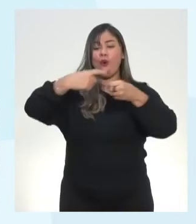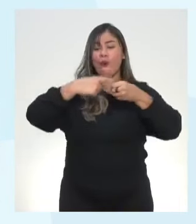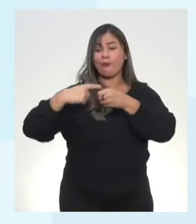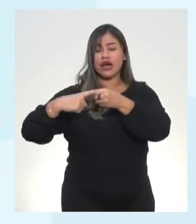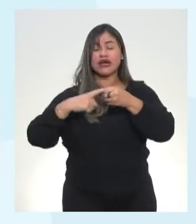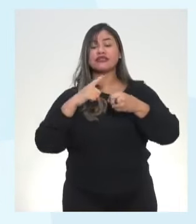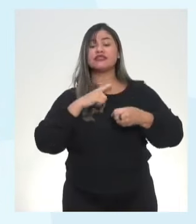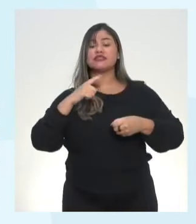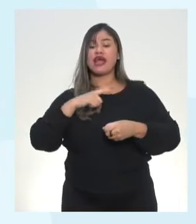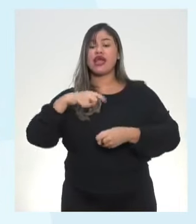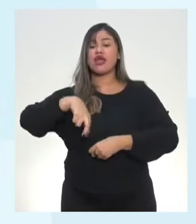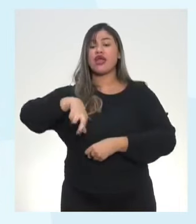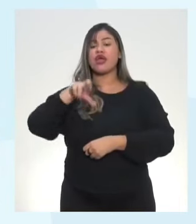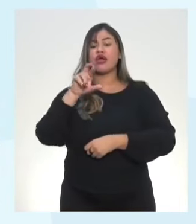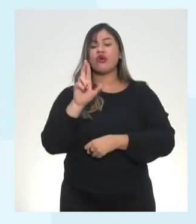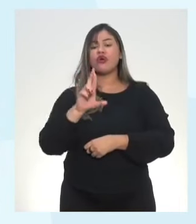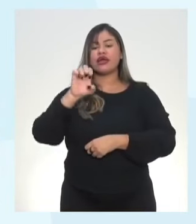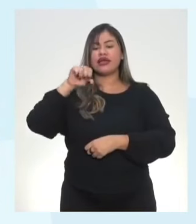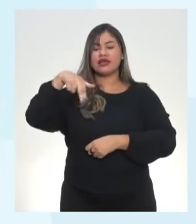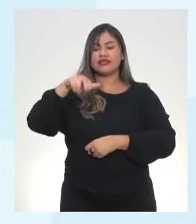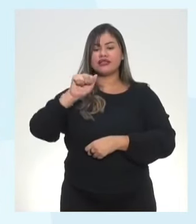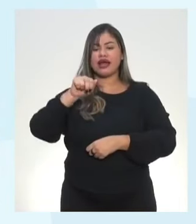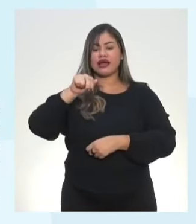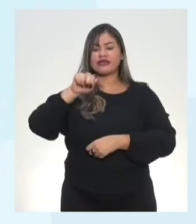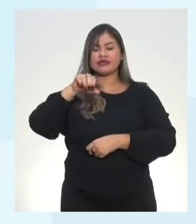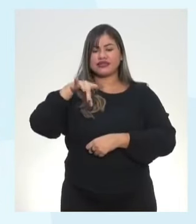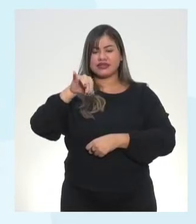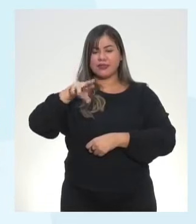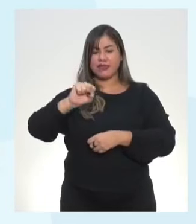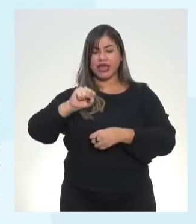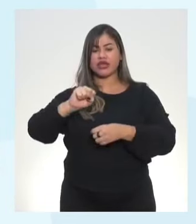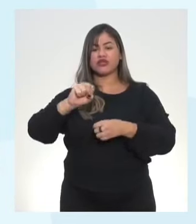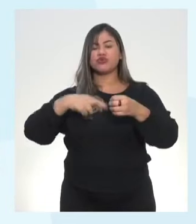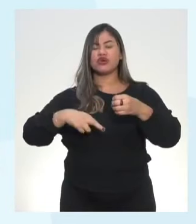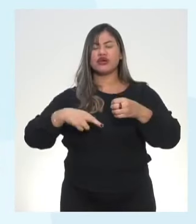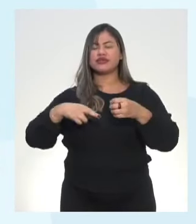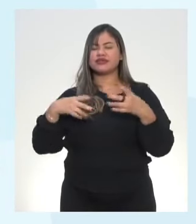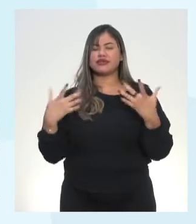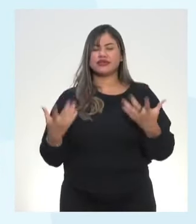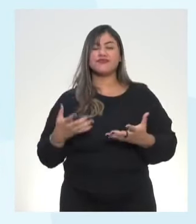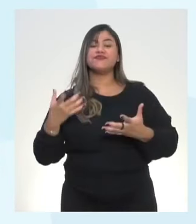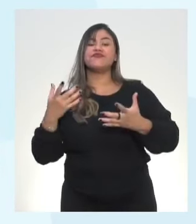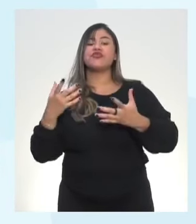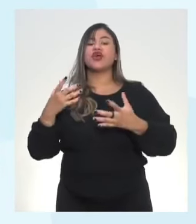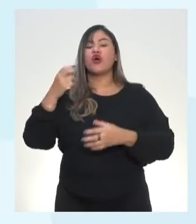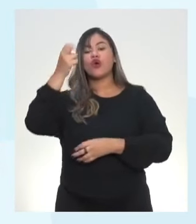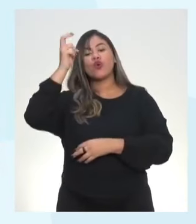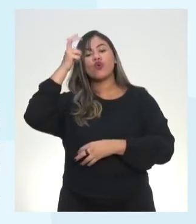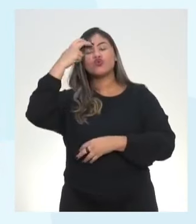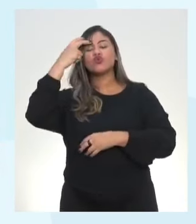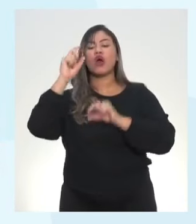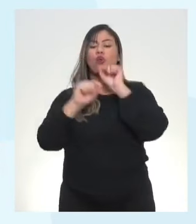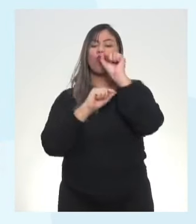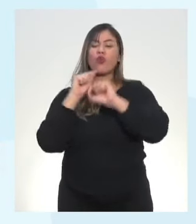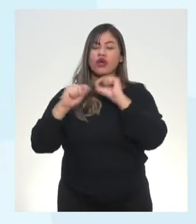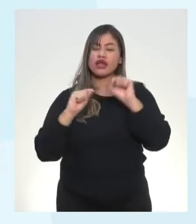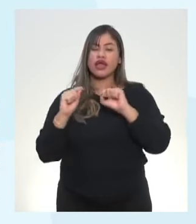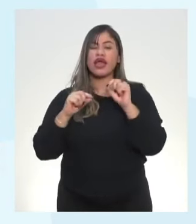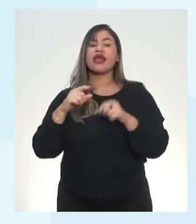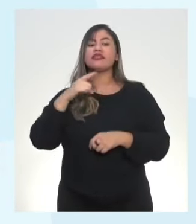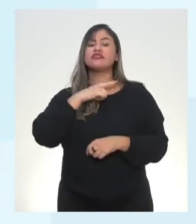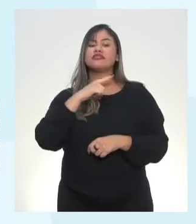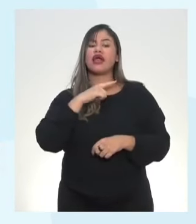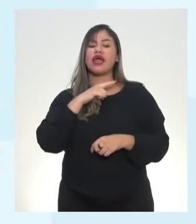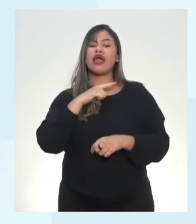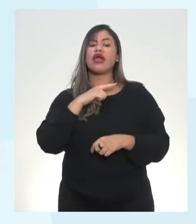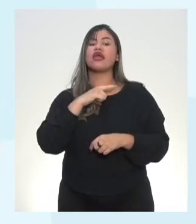renascimento cultural e científico também. O modo com que os senhores feudais administravam os burgos, que já pipocavam